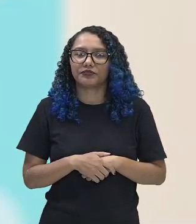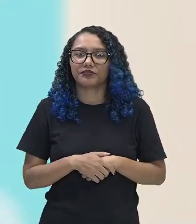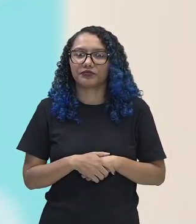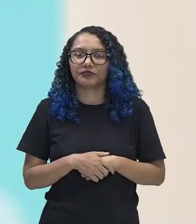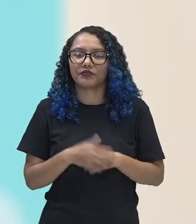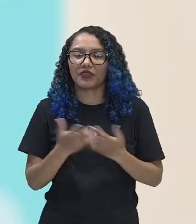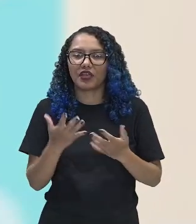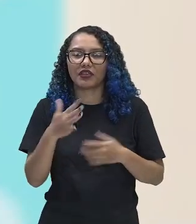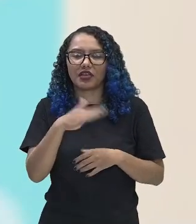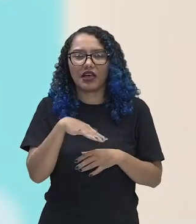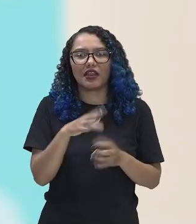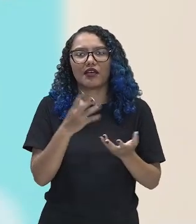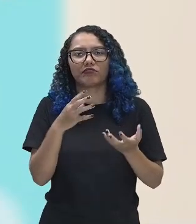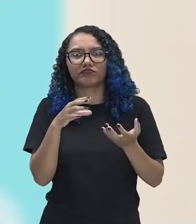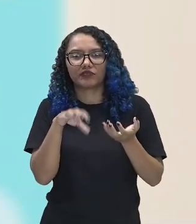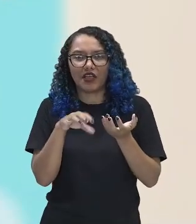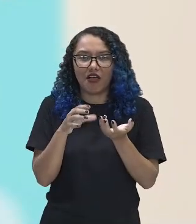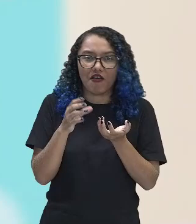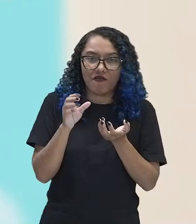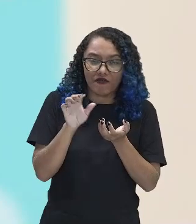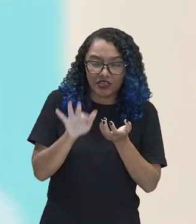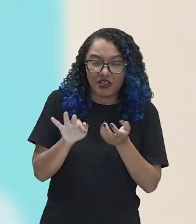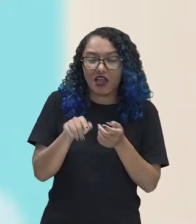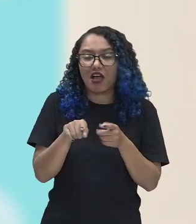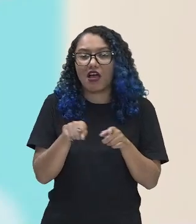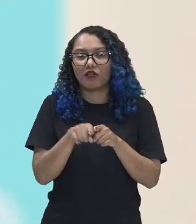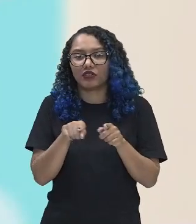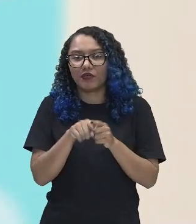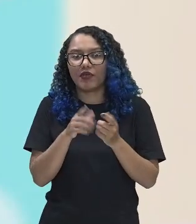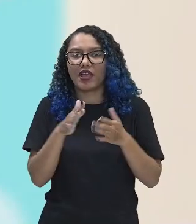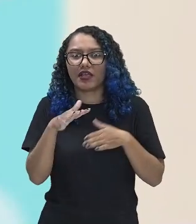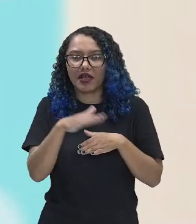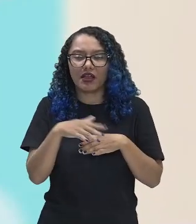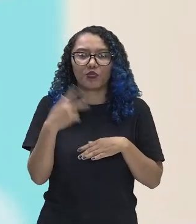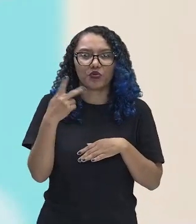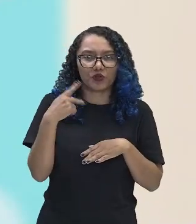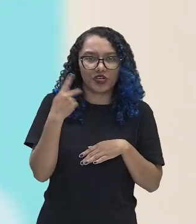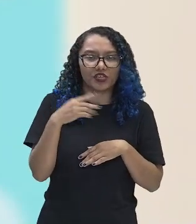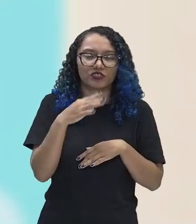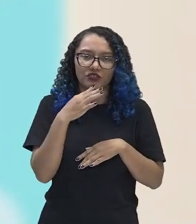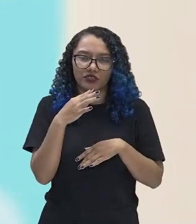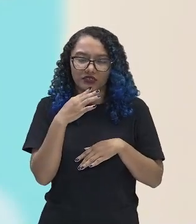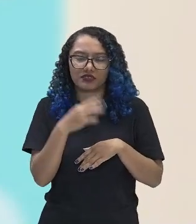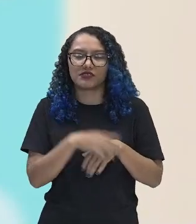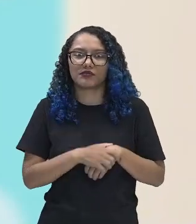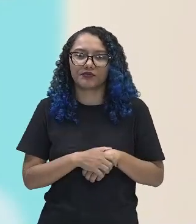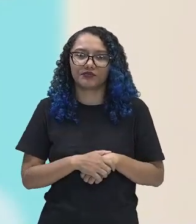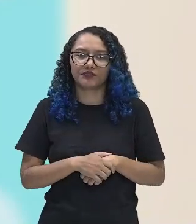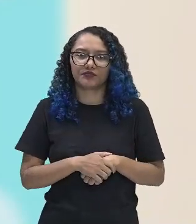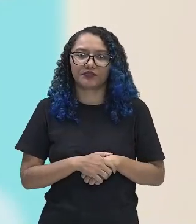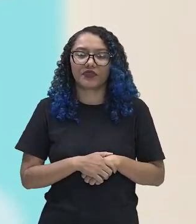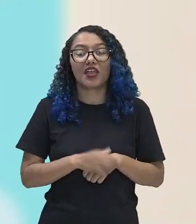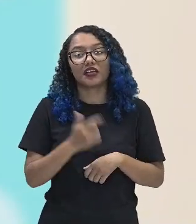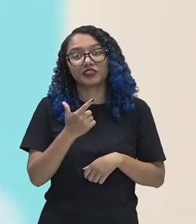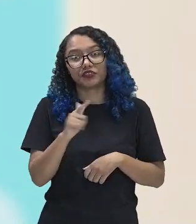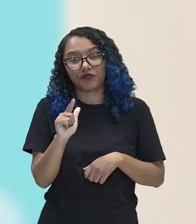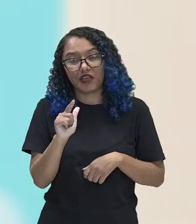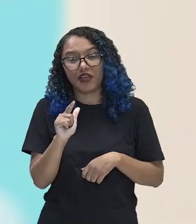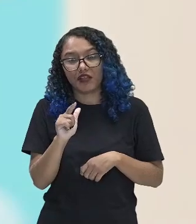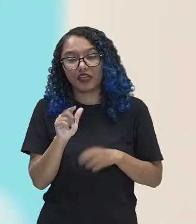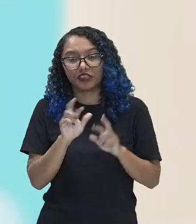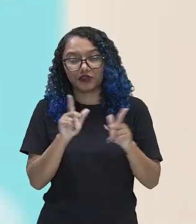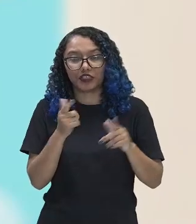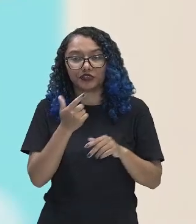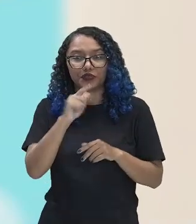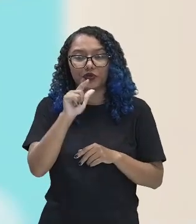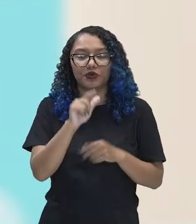políticas indígenas, não é? Então, nós vamos ter esse reconhecimento aí para o Daniel. Diferentemente de outros autores, talvez, por exemplo,